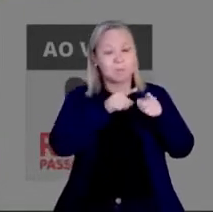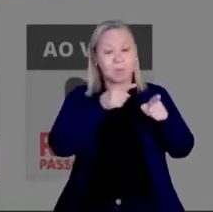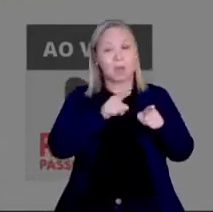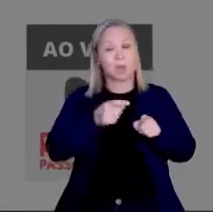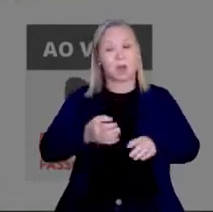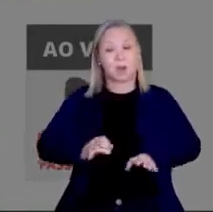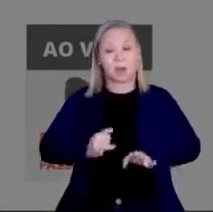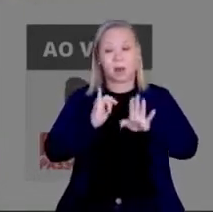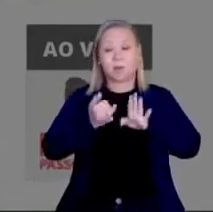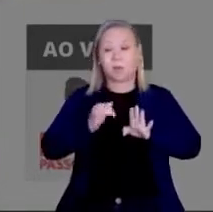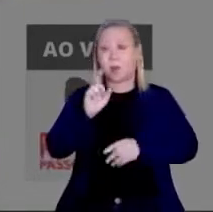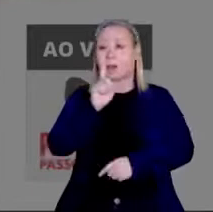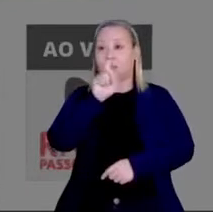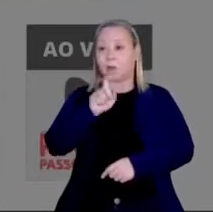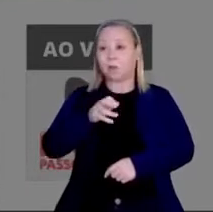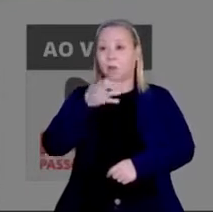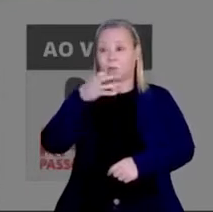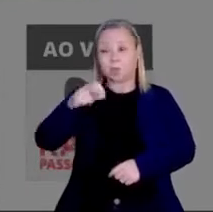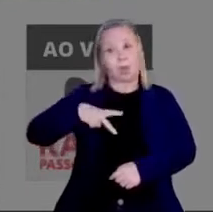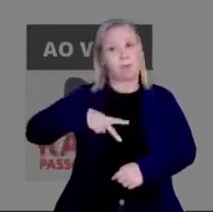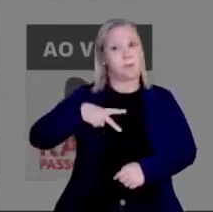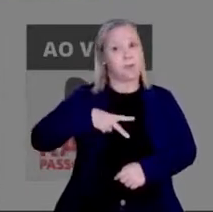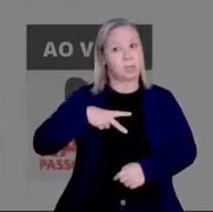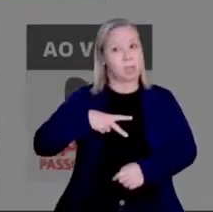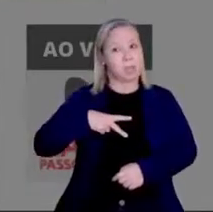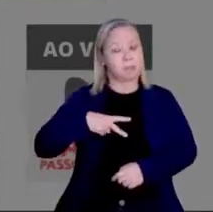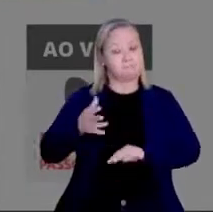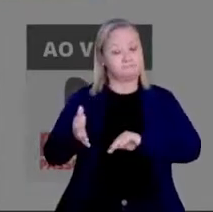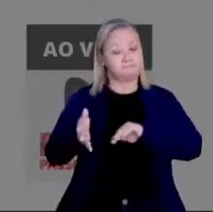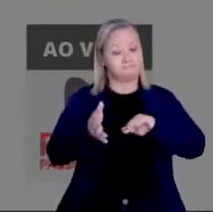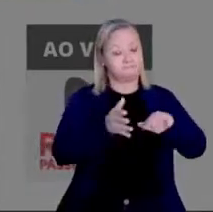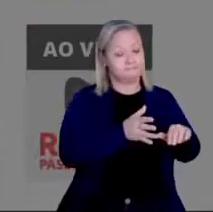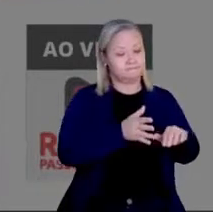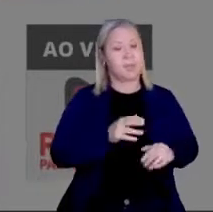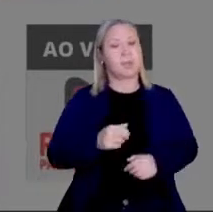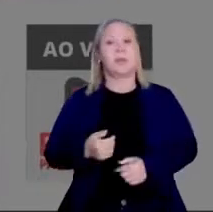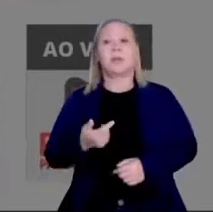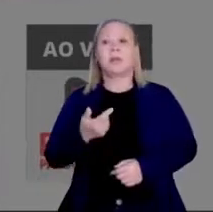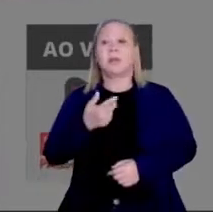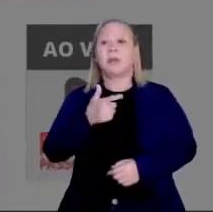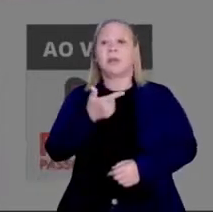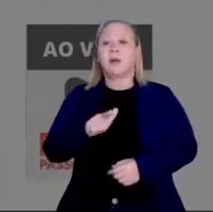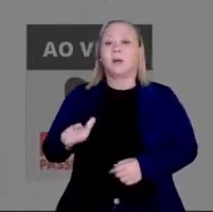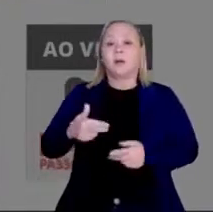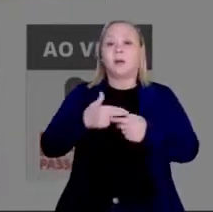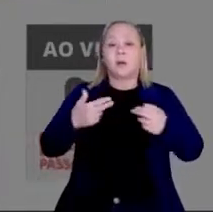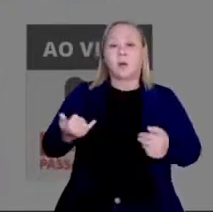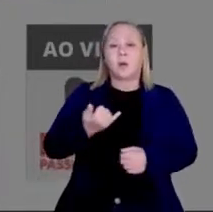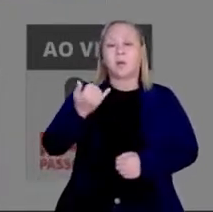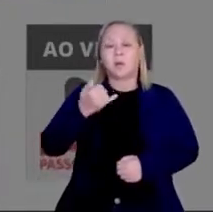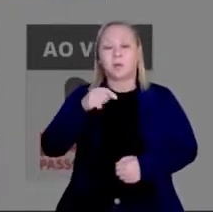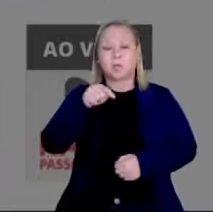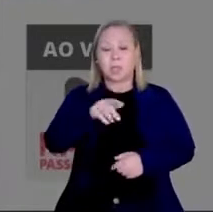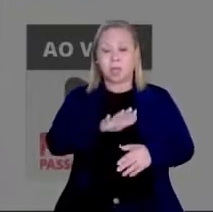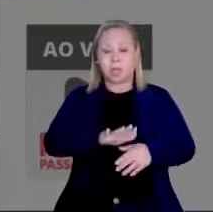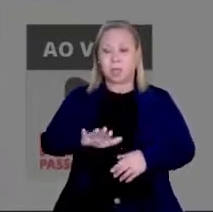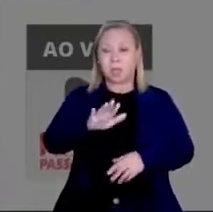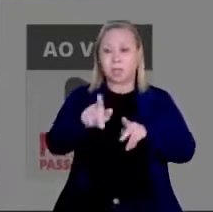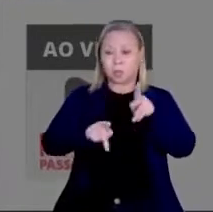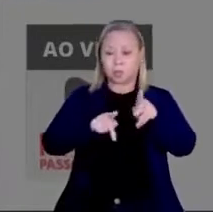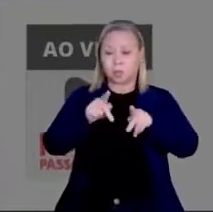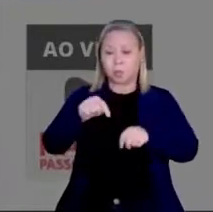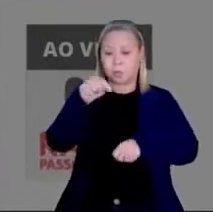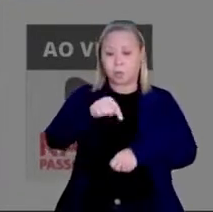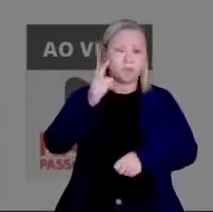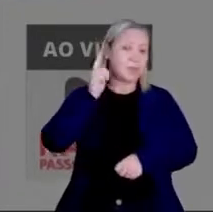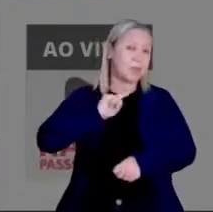da piscicultura, que é uma região que pode ser uma região criadora de peixe, e a água para ajudar no